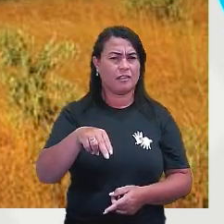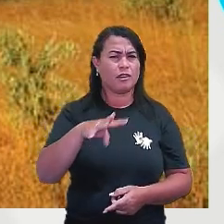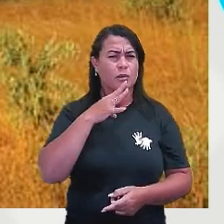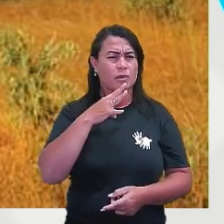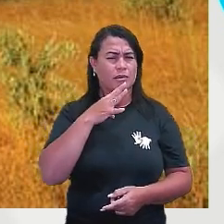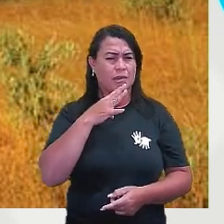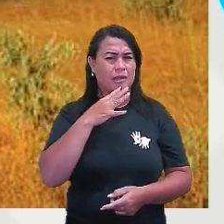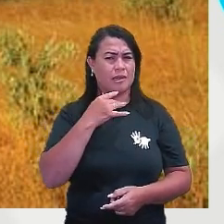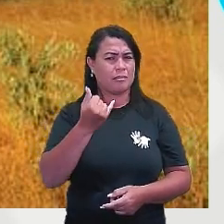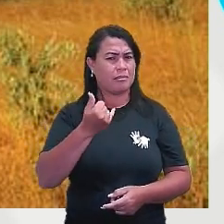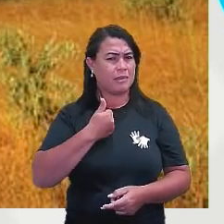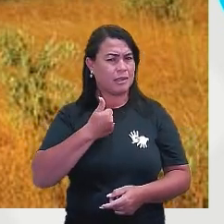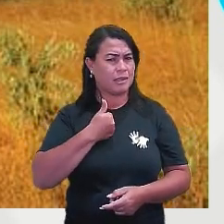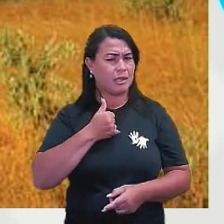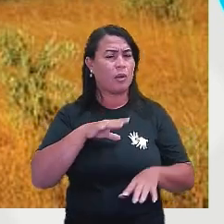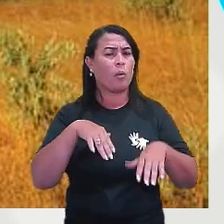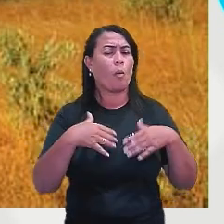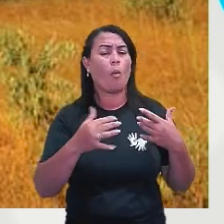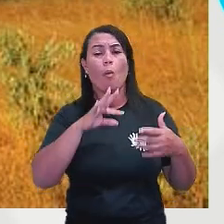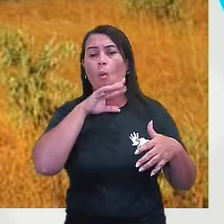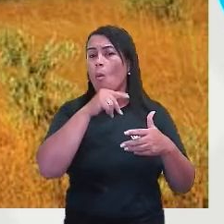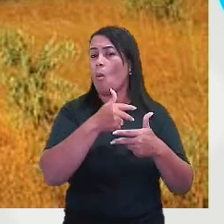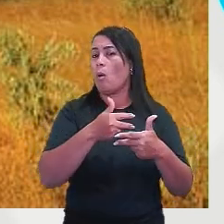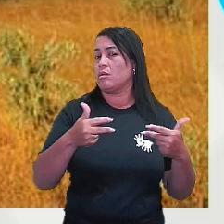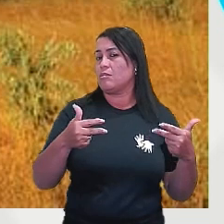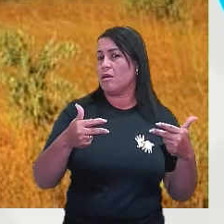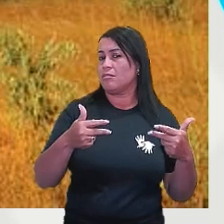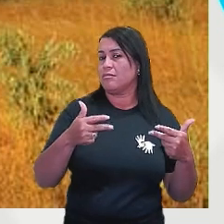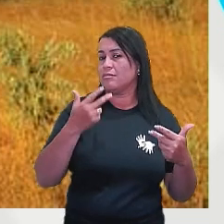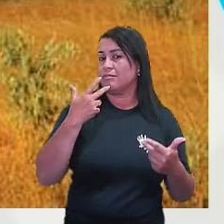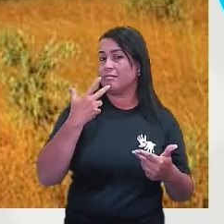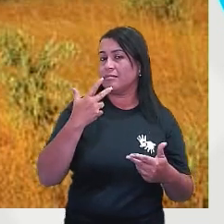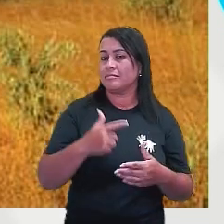me dizer de que animal a gente está falando?